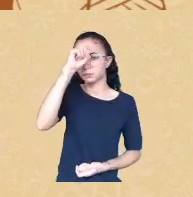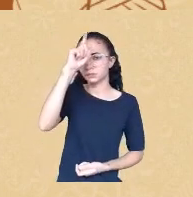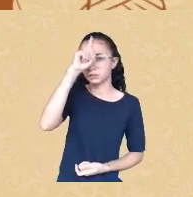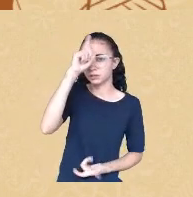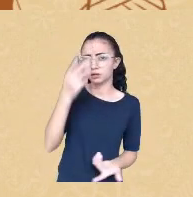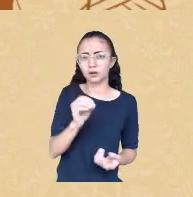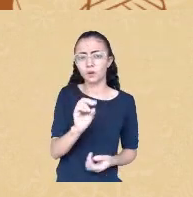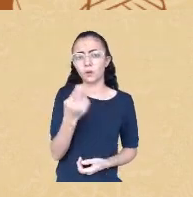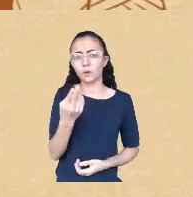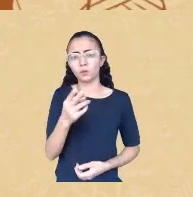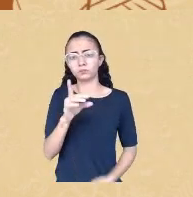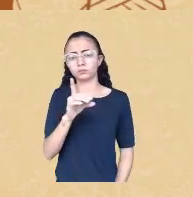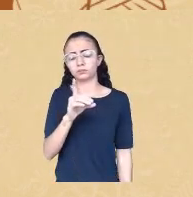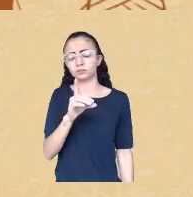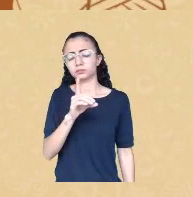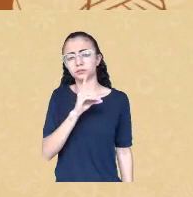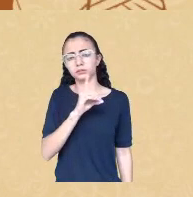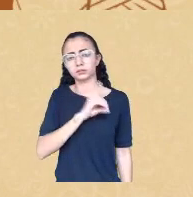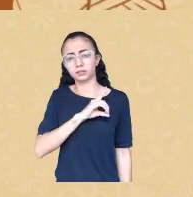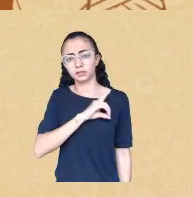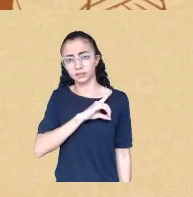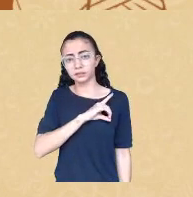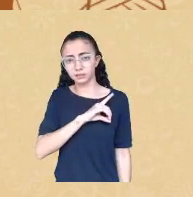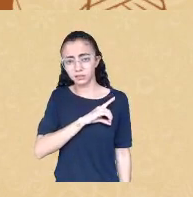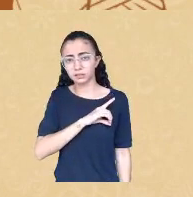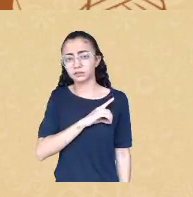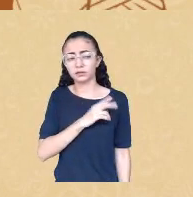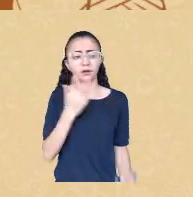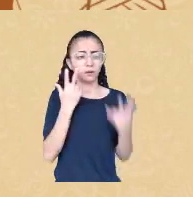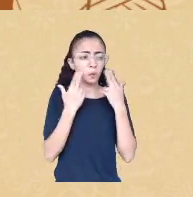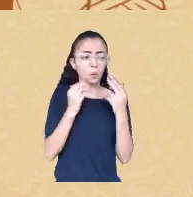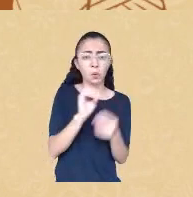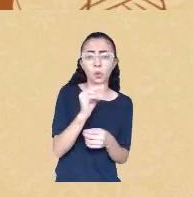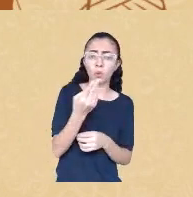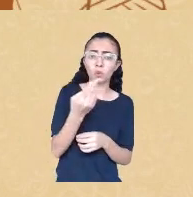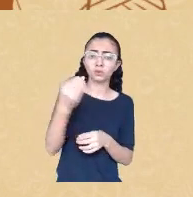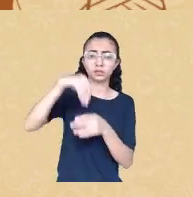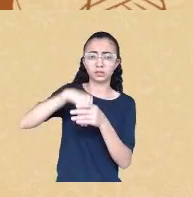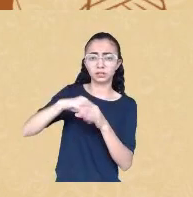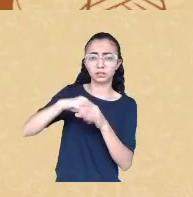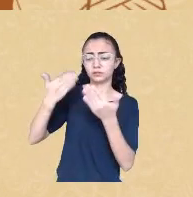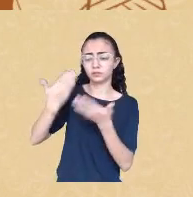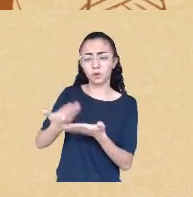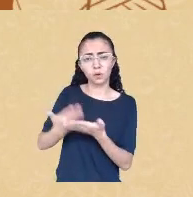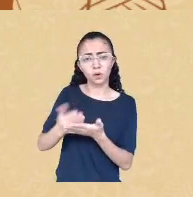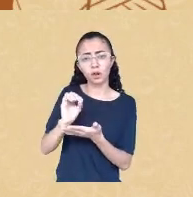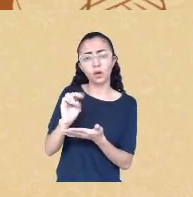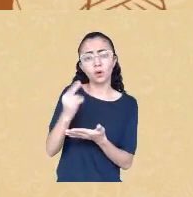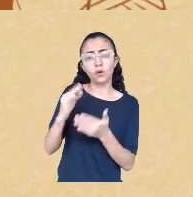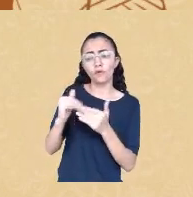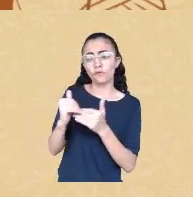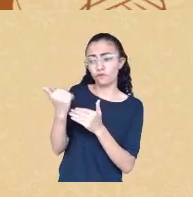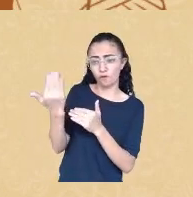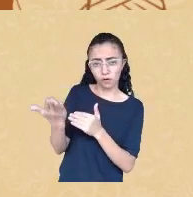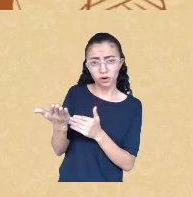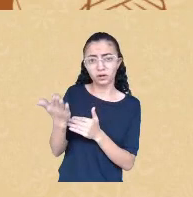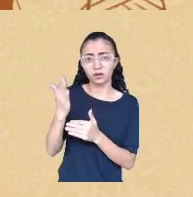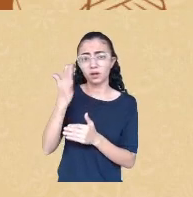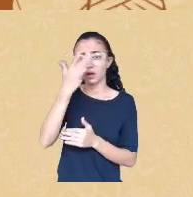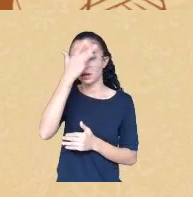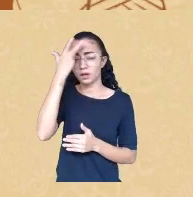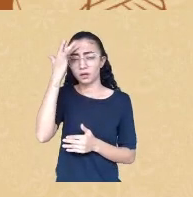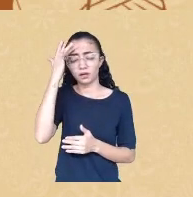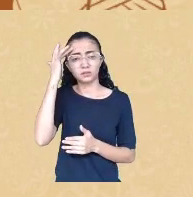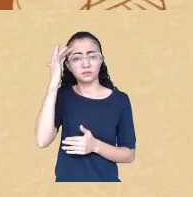comum, ou da escola, ou fora da escola, quando você expulsa a criança, principalmente a criança trans da